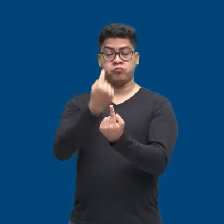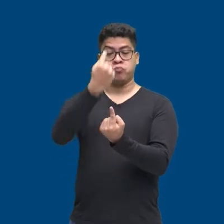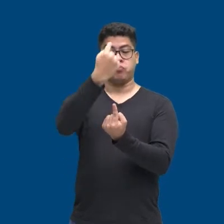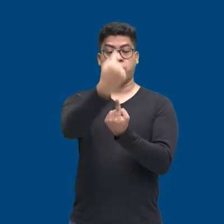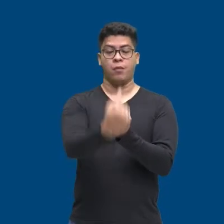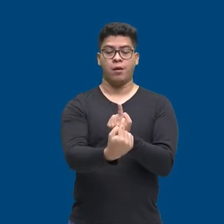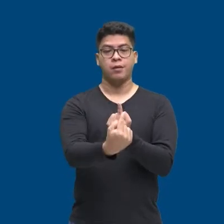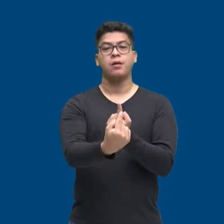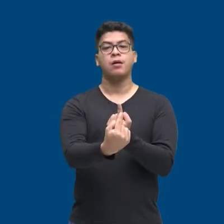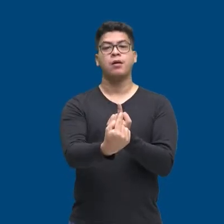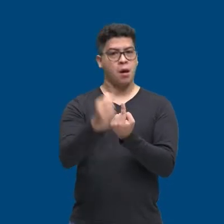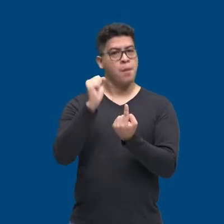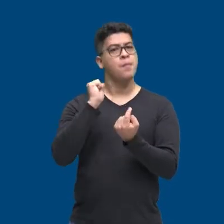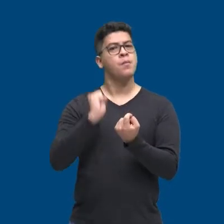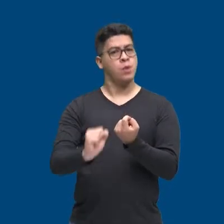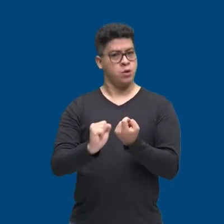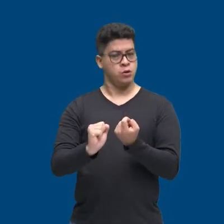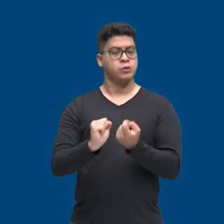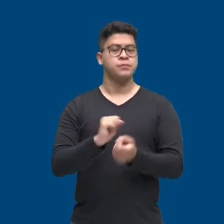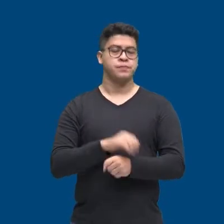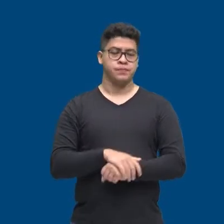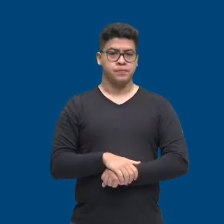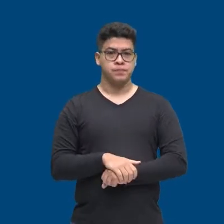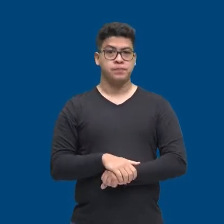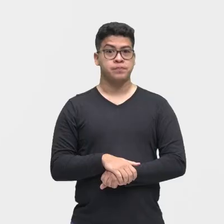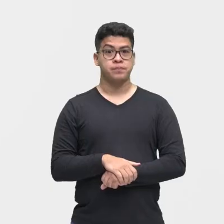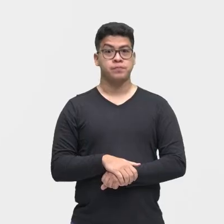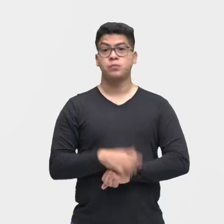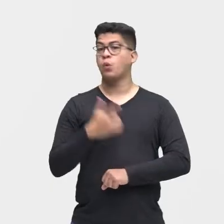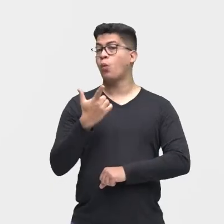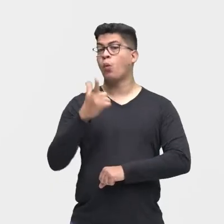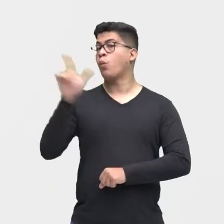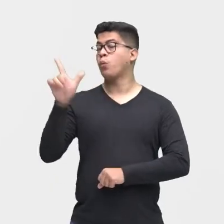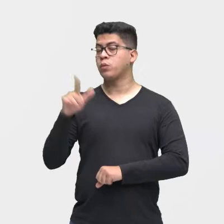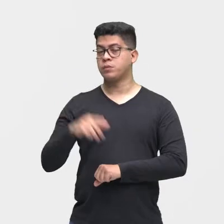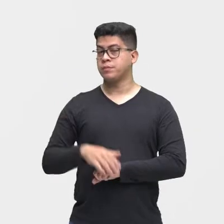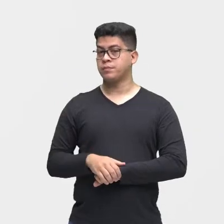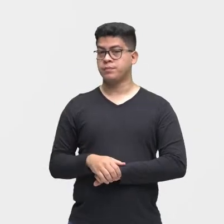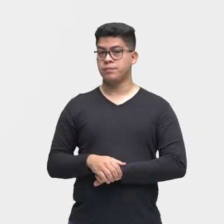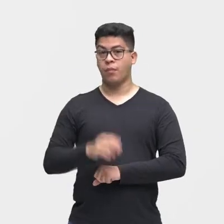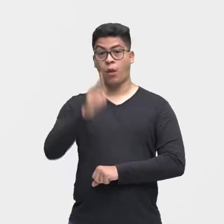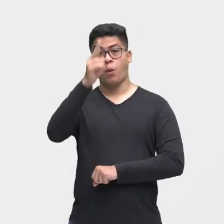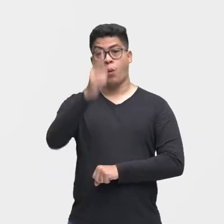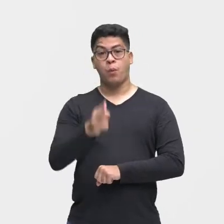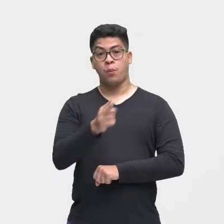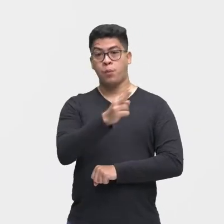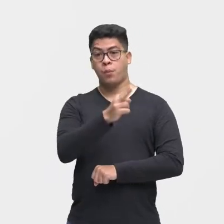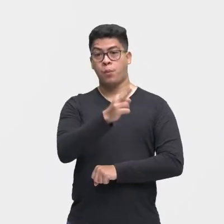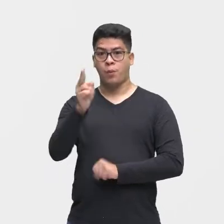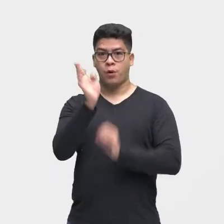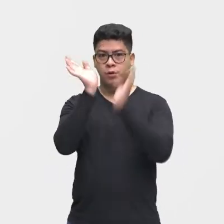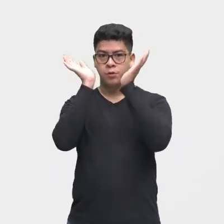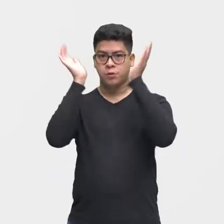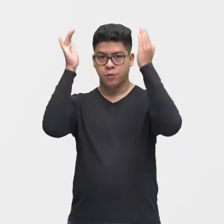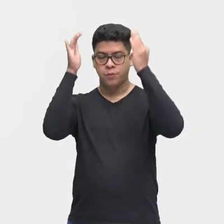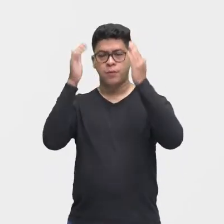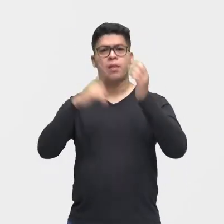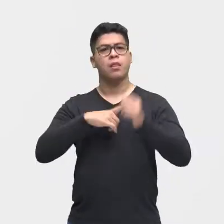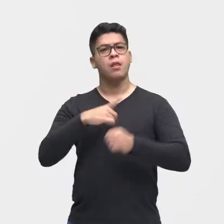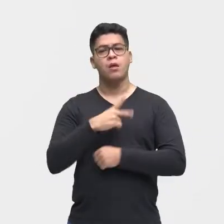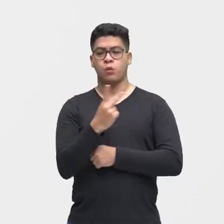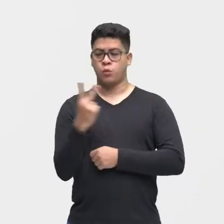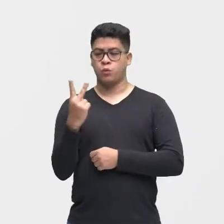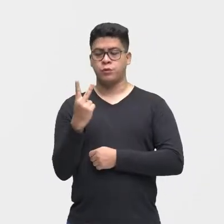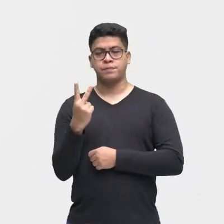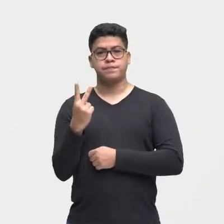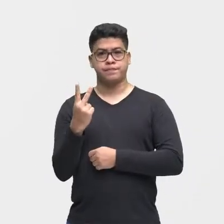pena a gente saber o movimento de cada um dele prosseguindo nós temos um bispo dos bispos né